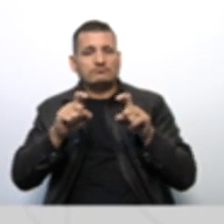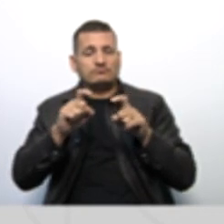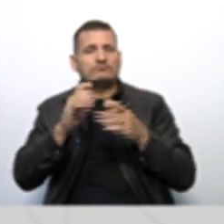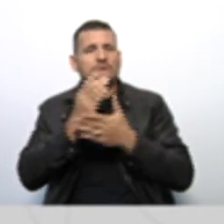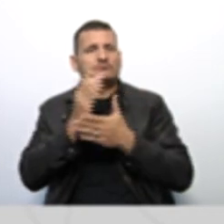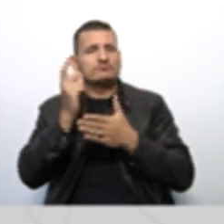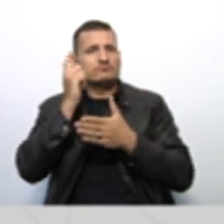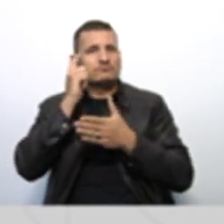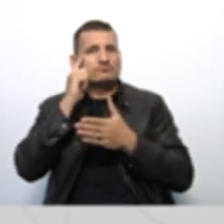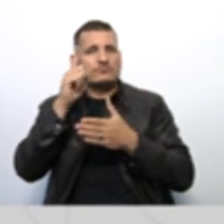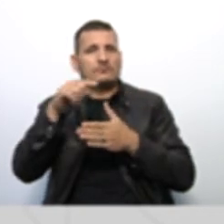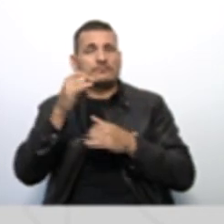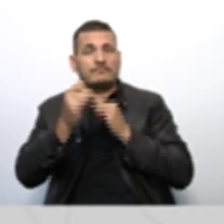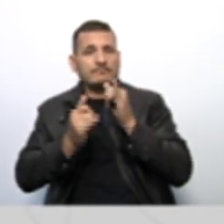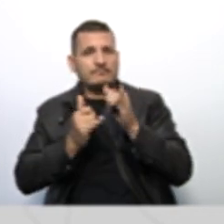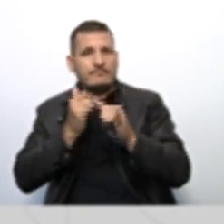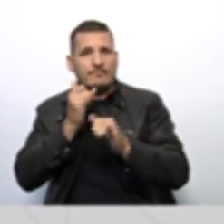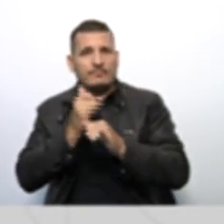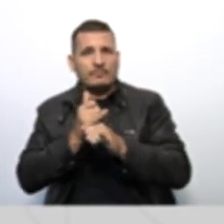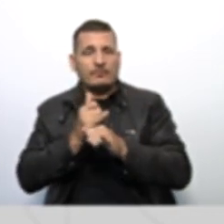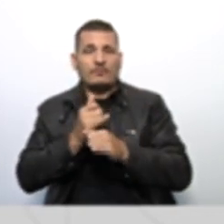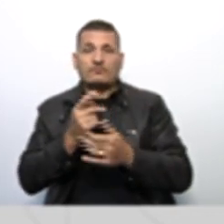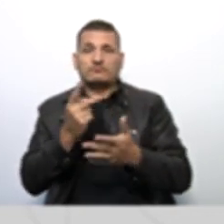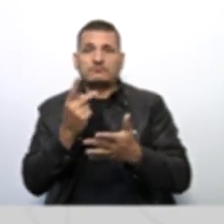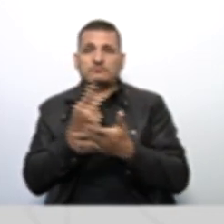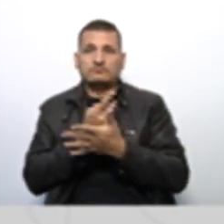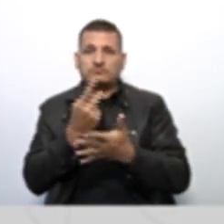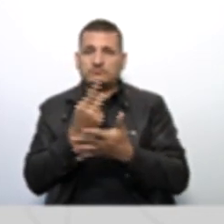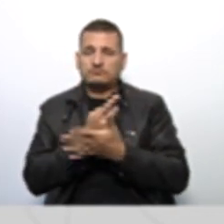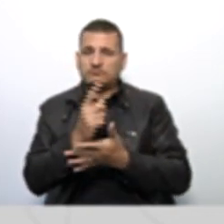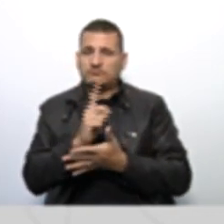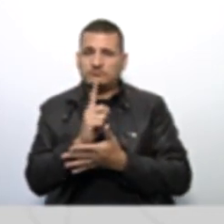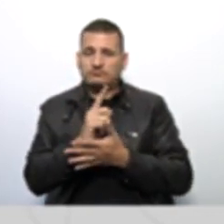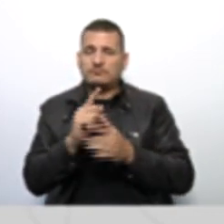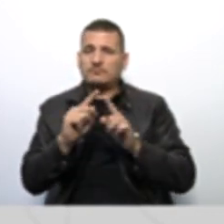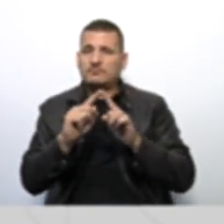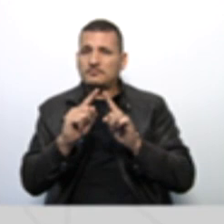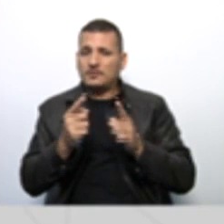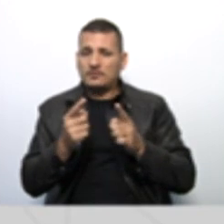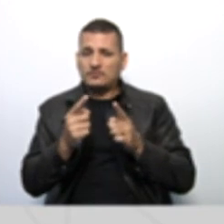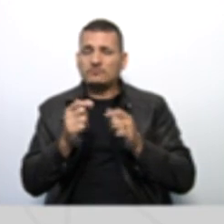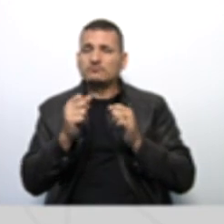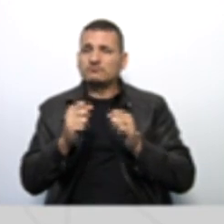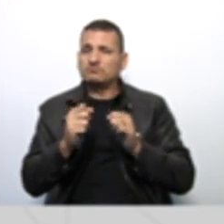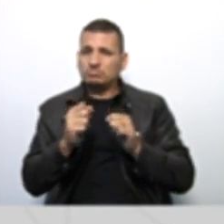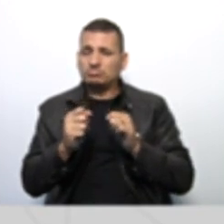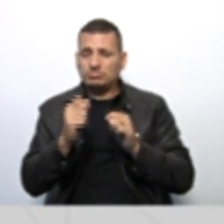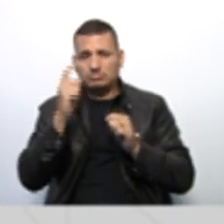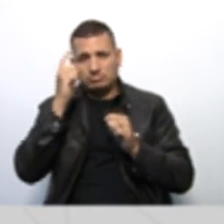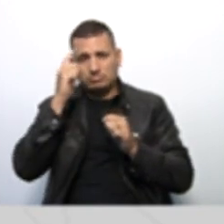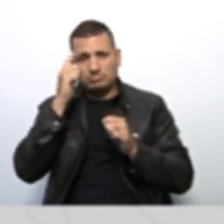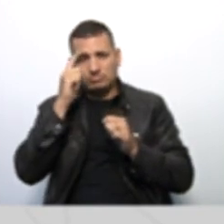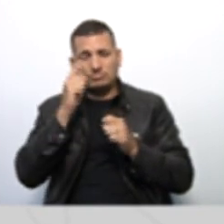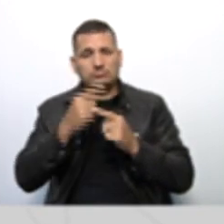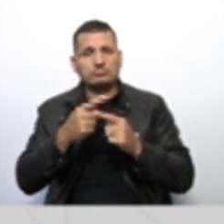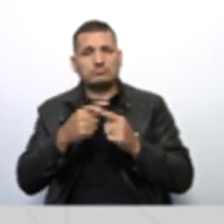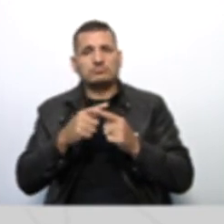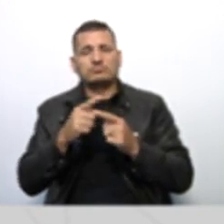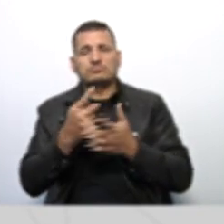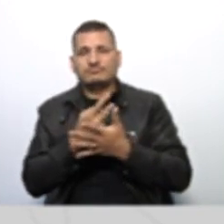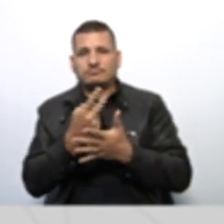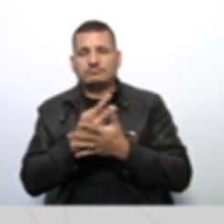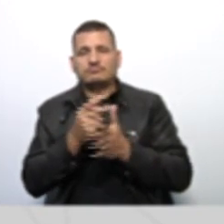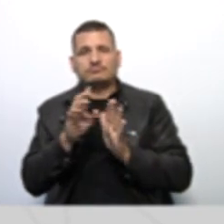na internet. Não é errado, porém pode se induzir ao erro quando ao real conceito